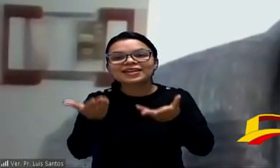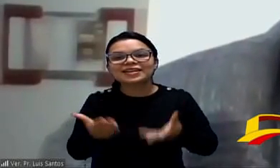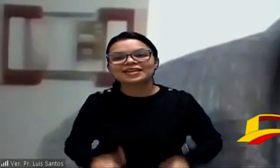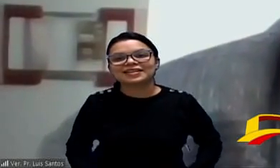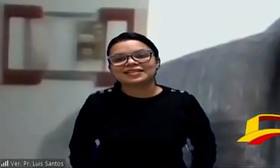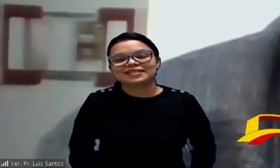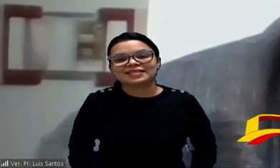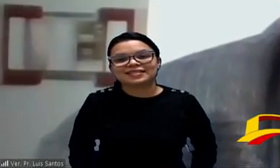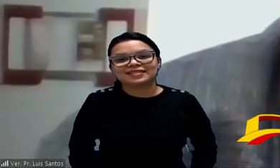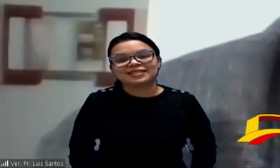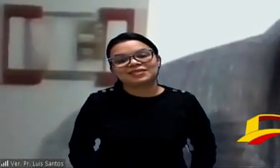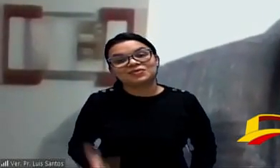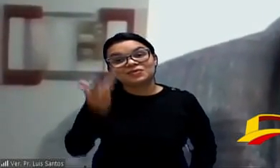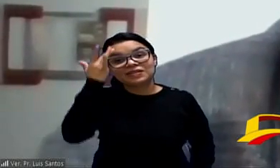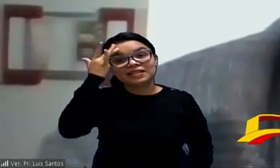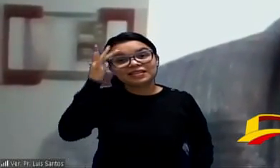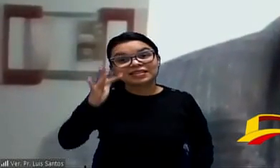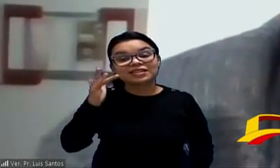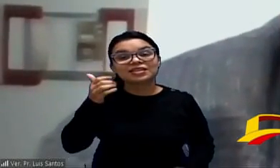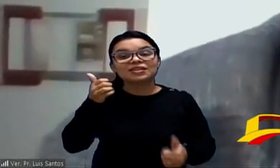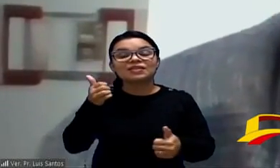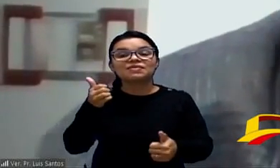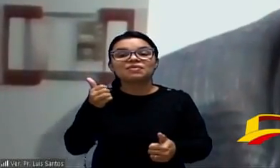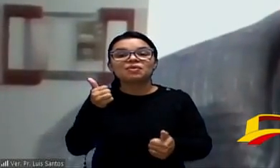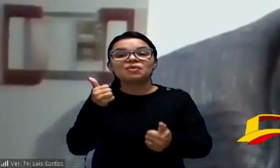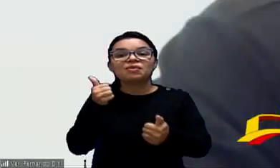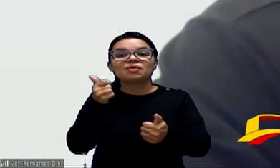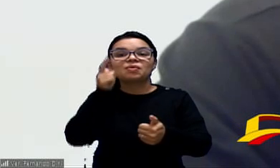Eu nem sei se vou conseguir chegar perto dele.